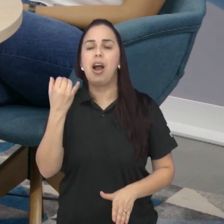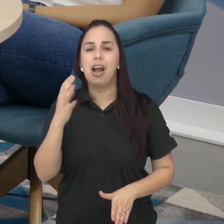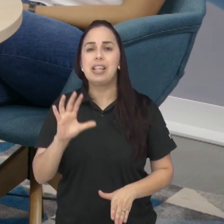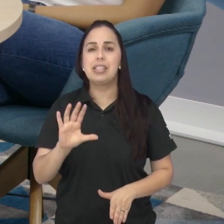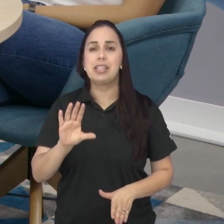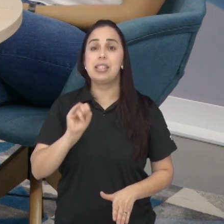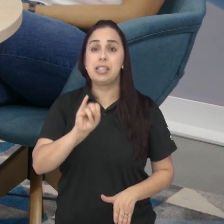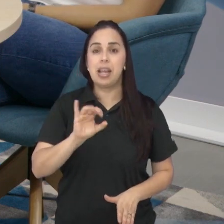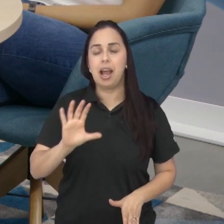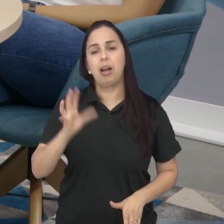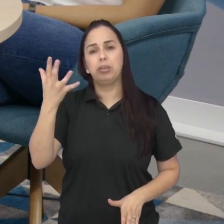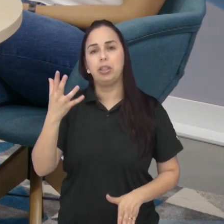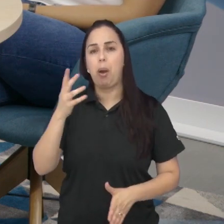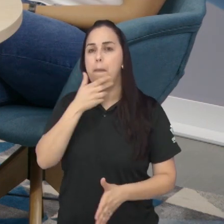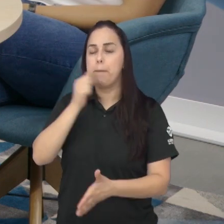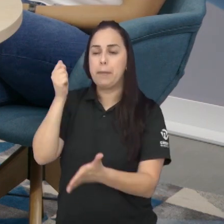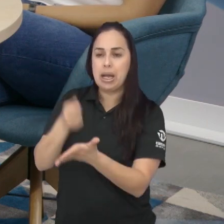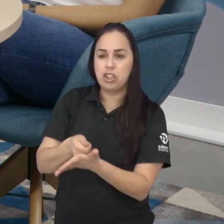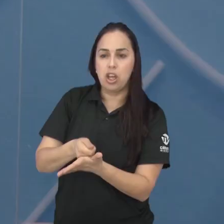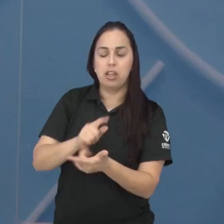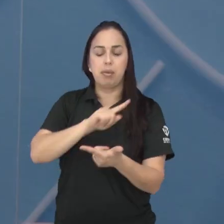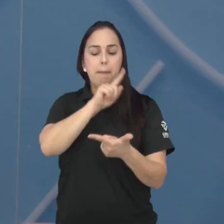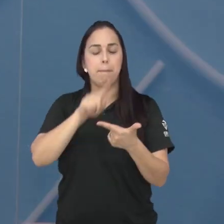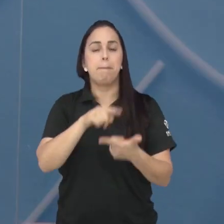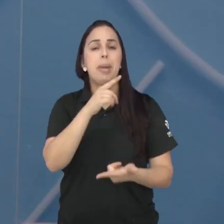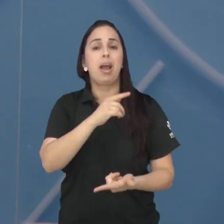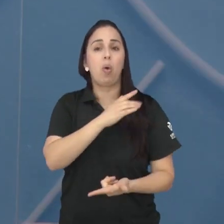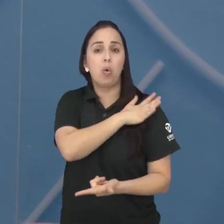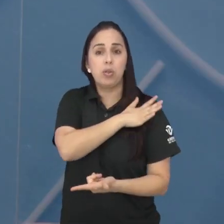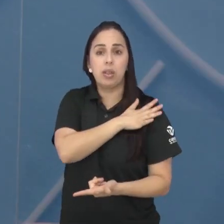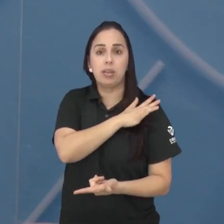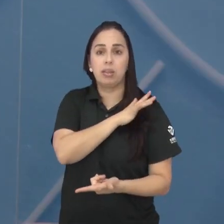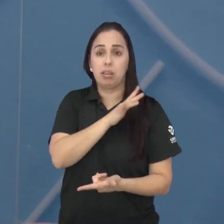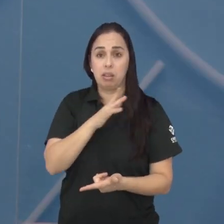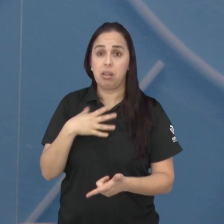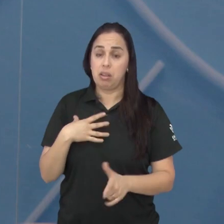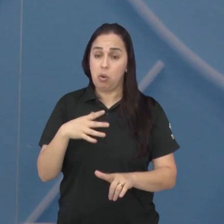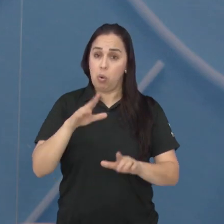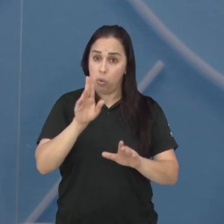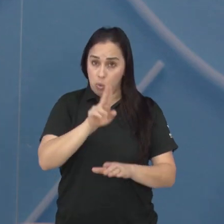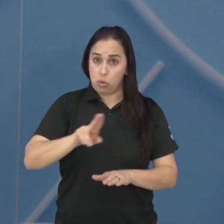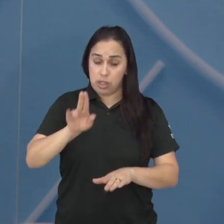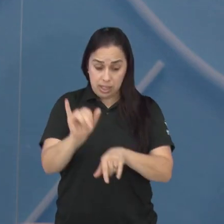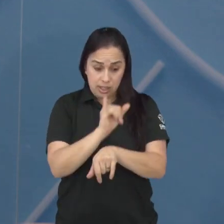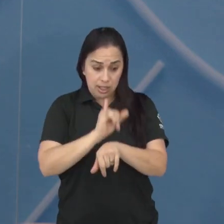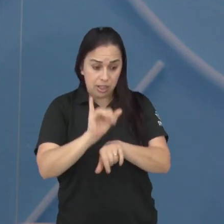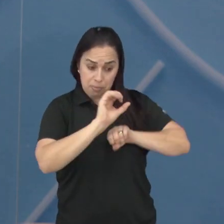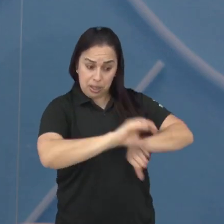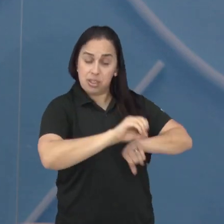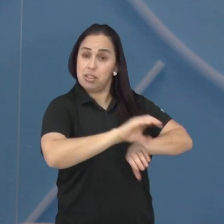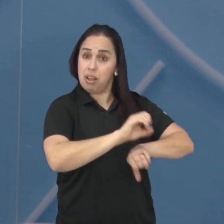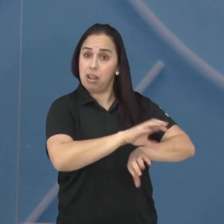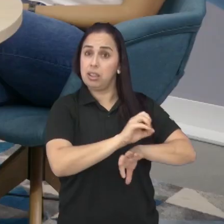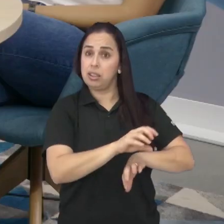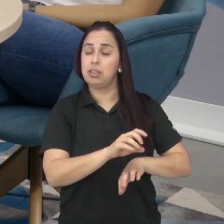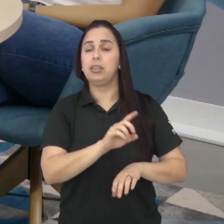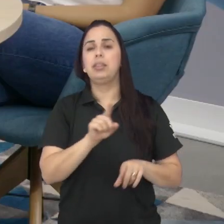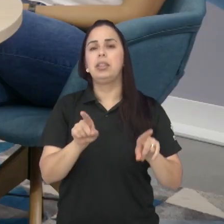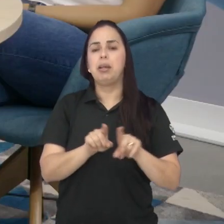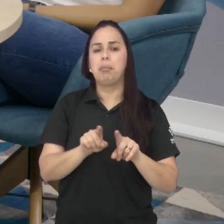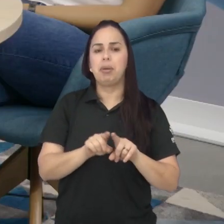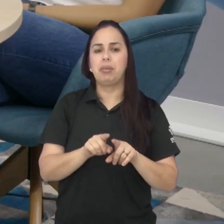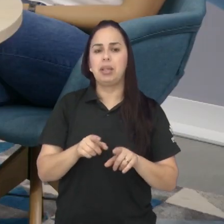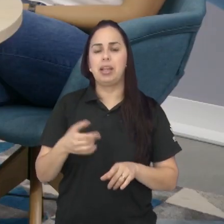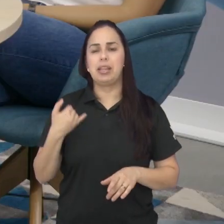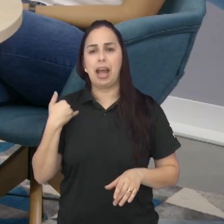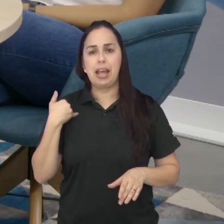situação de racismo, enfim, né? Por que não usar esse ambiente, né? Então, eu penso muito assim, que as coisas, adiante, a partir